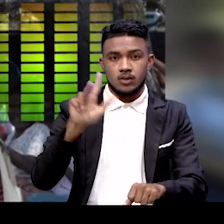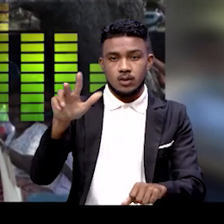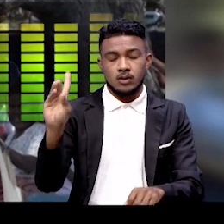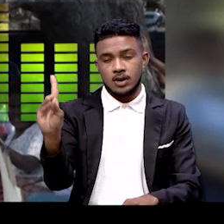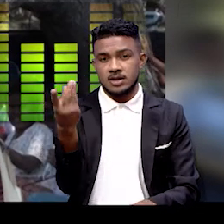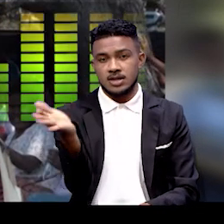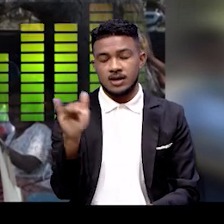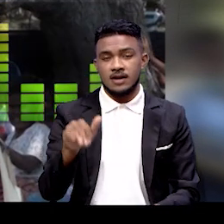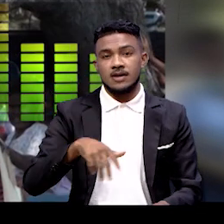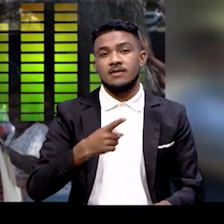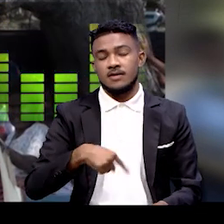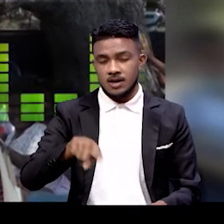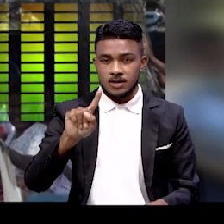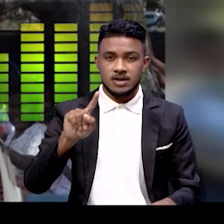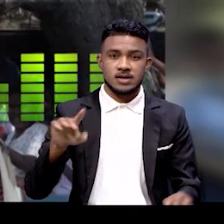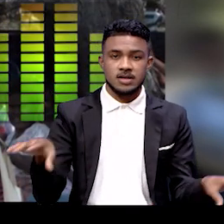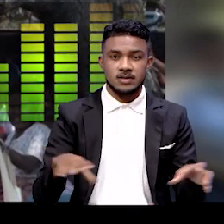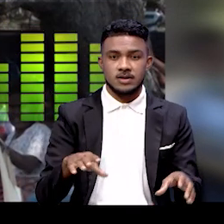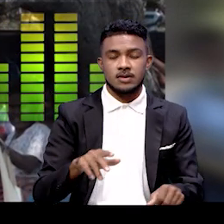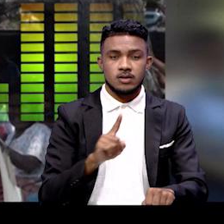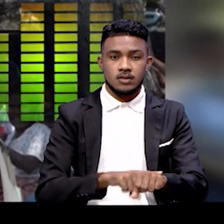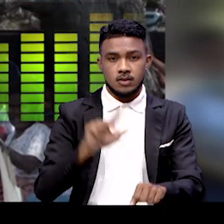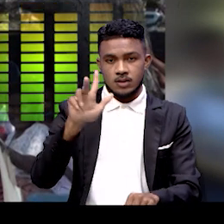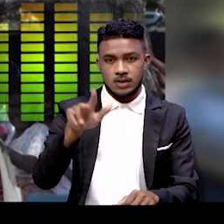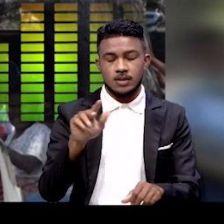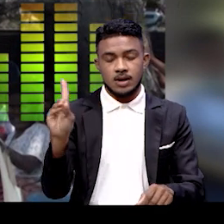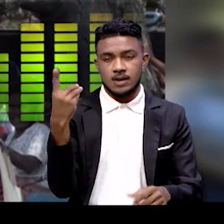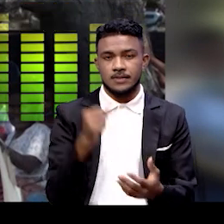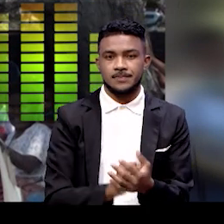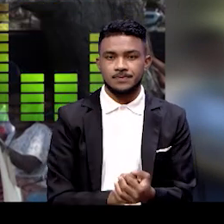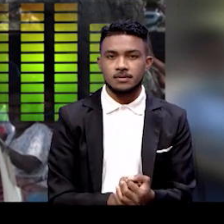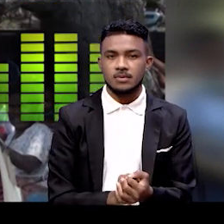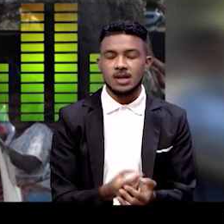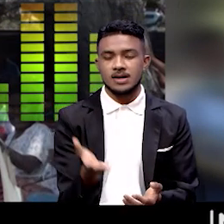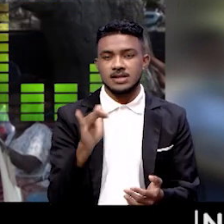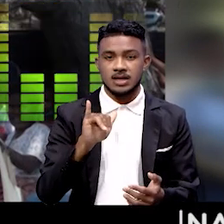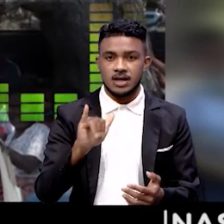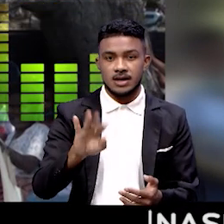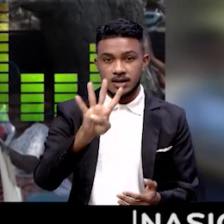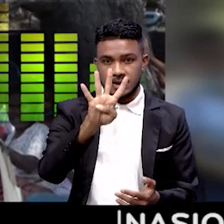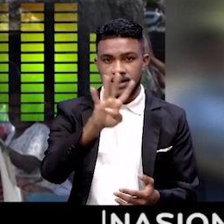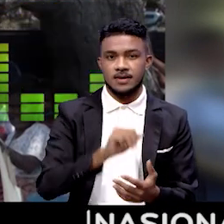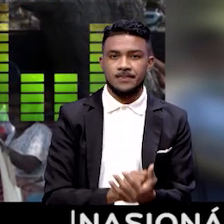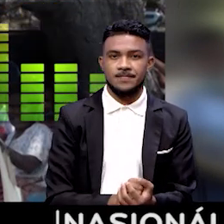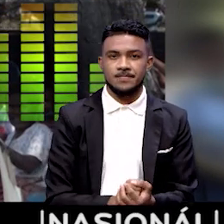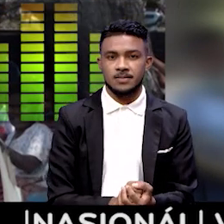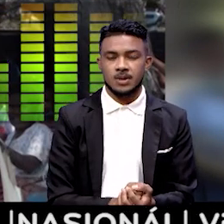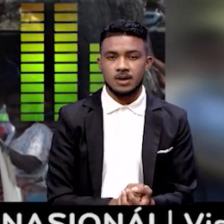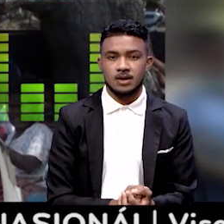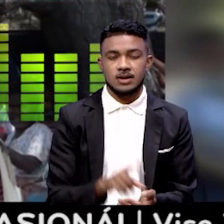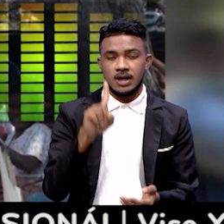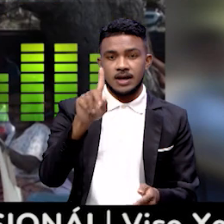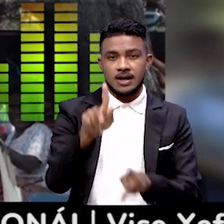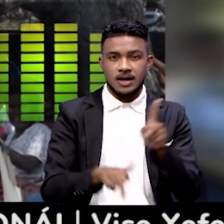servis tuk tolu maturkan ni agar tak lama kuhiya tama tira na in hat ira em